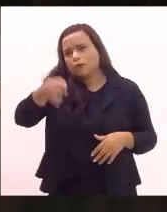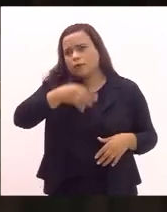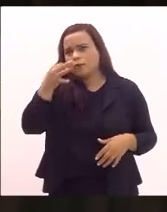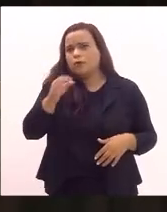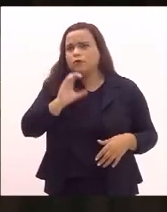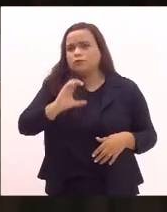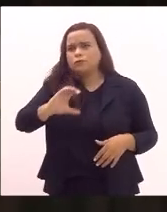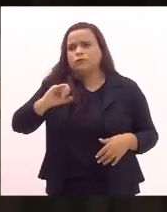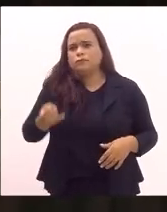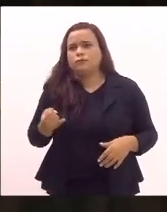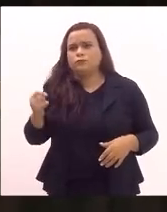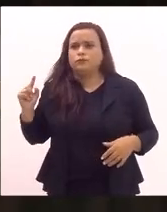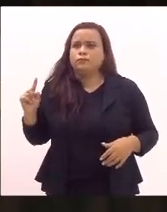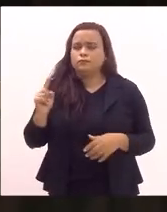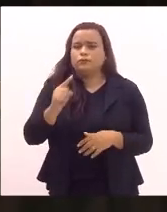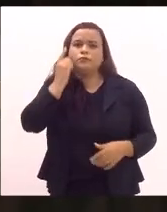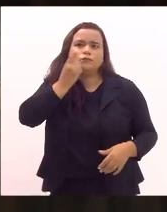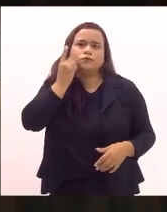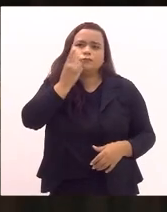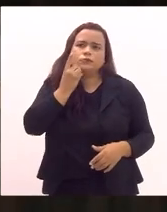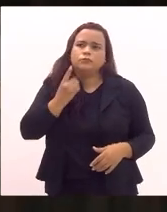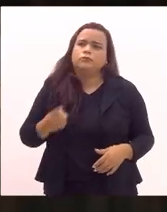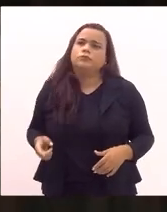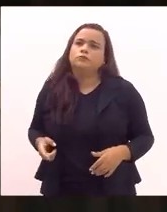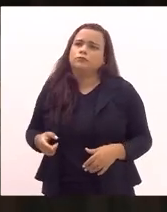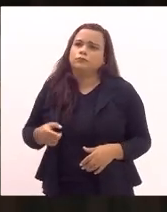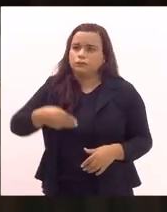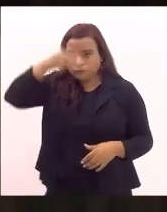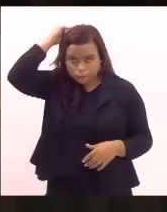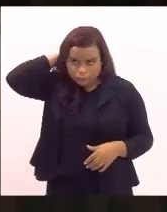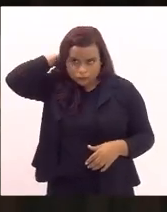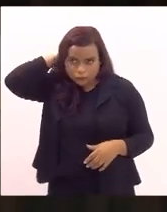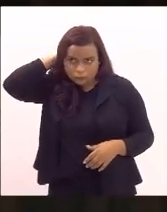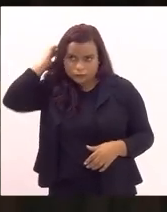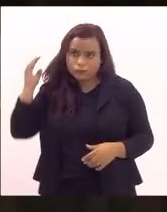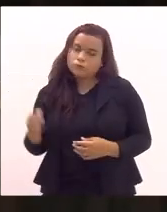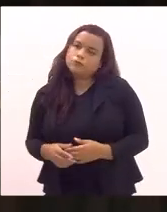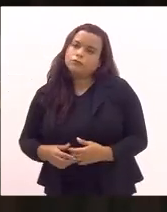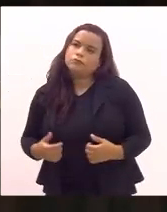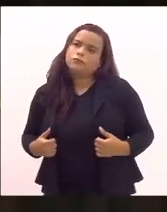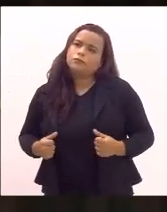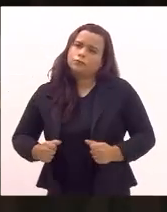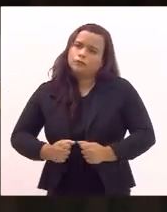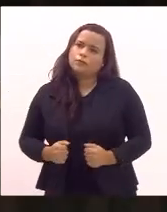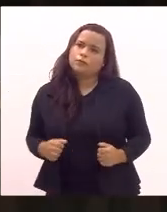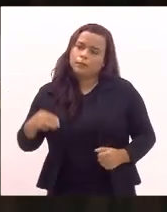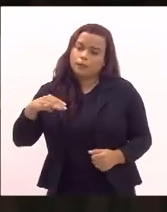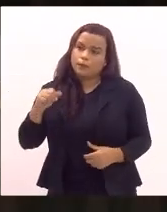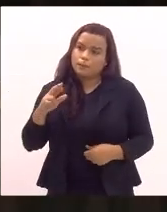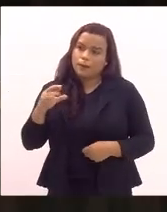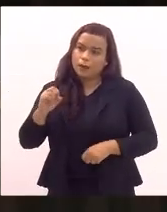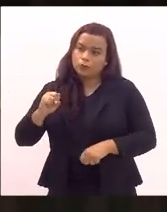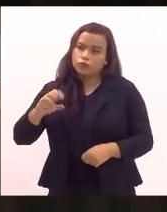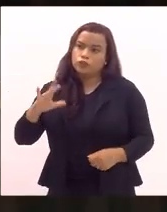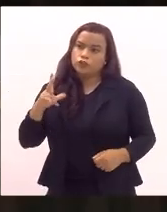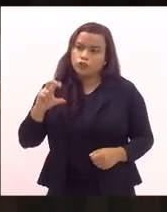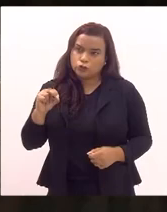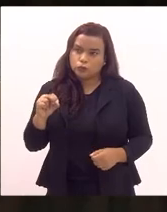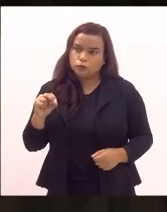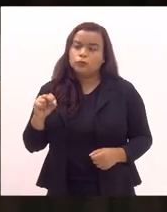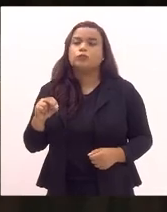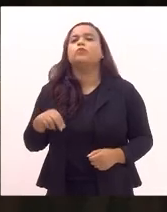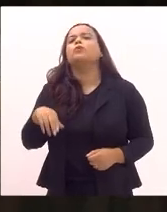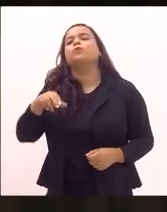pela comissão de construção de Justiça Deputado Márcio Pacheco Deputado Marcus Miller Deputado Chico Machado